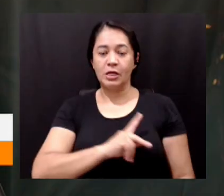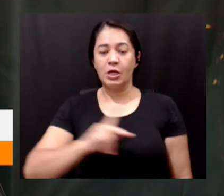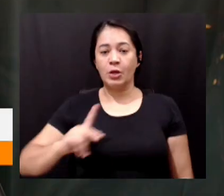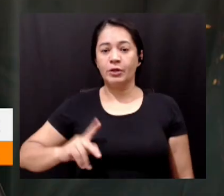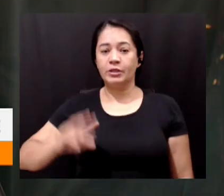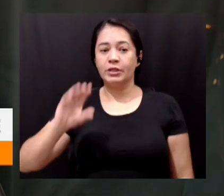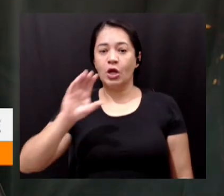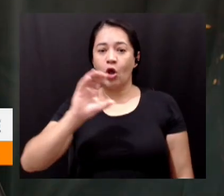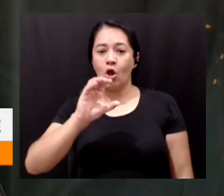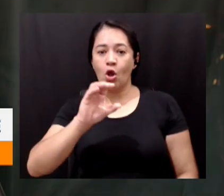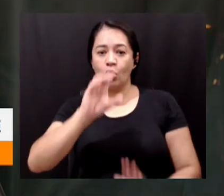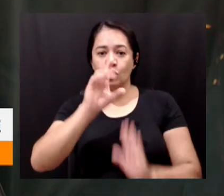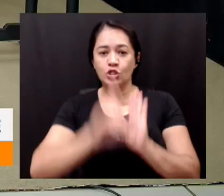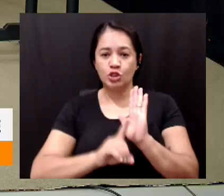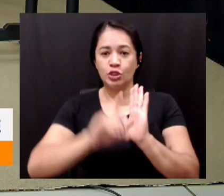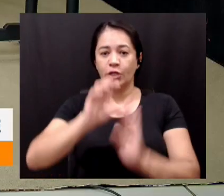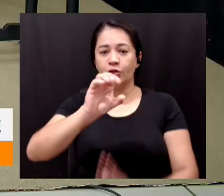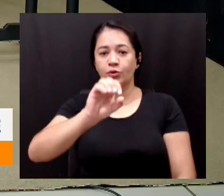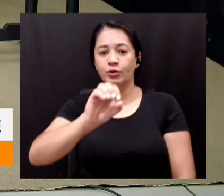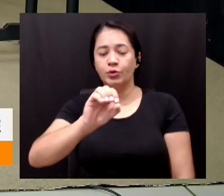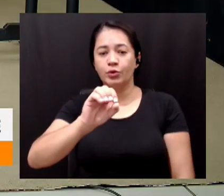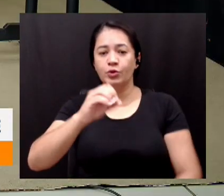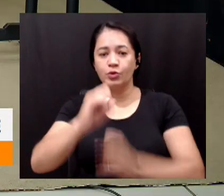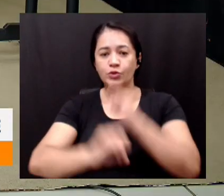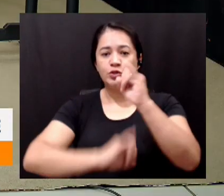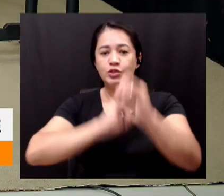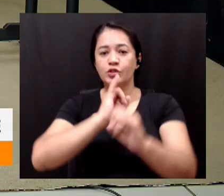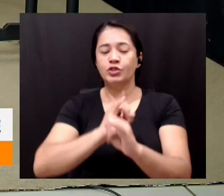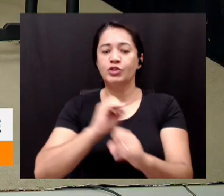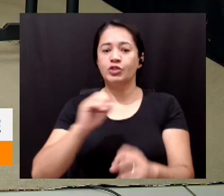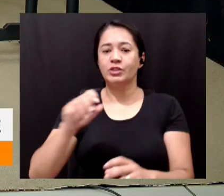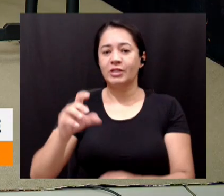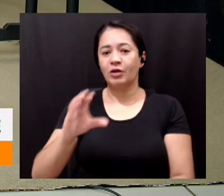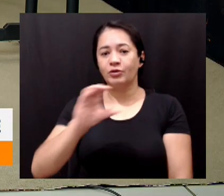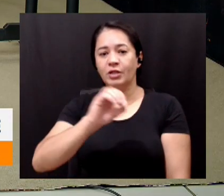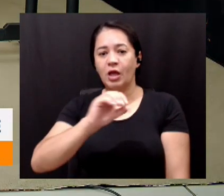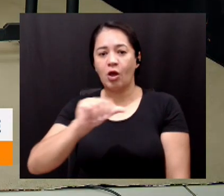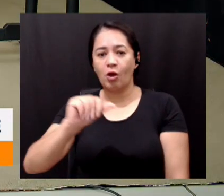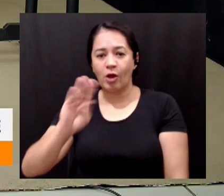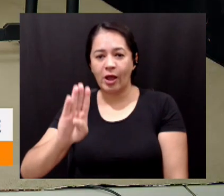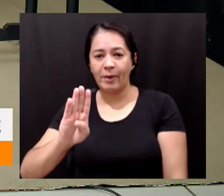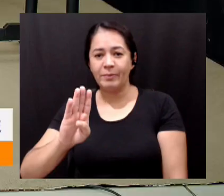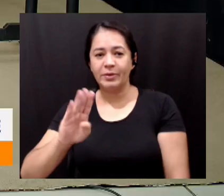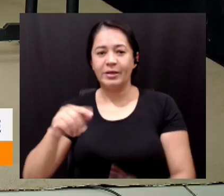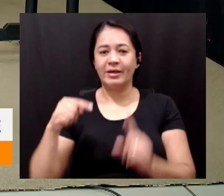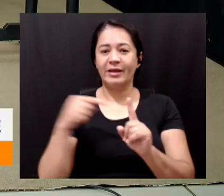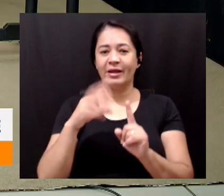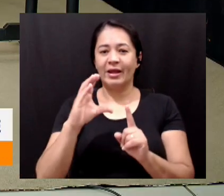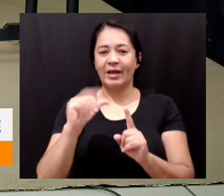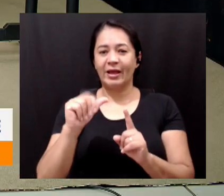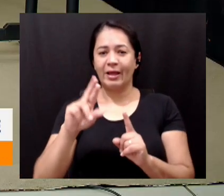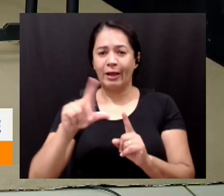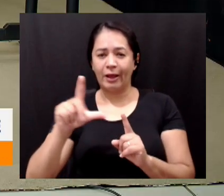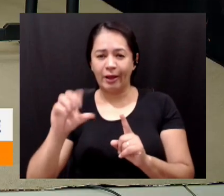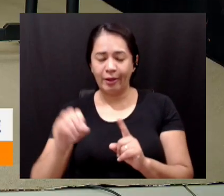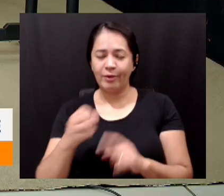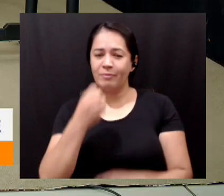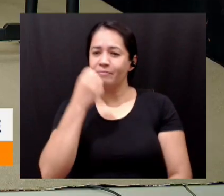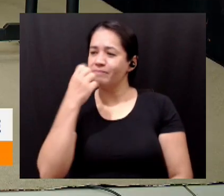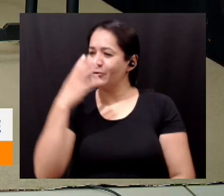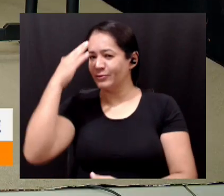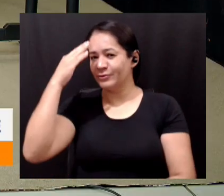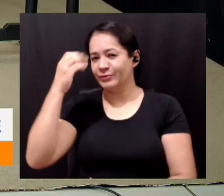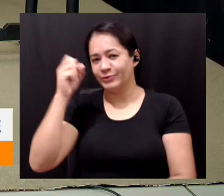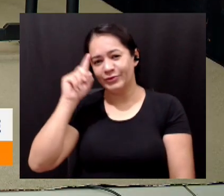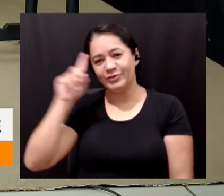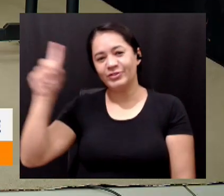da OAB Campinas, doutor Carlos Alberto Casanova Campos. Seja muito bem-vindo. Bom dia, doutor. Bom dia, Rúbia. Bom dia, Leonan. É um prazer e uma